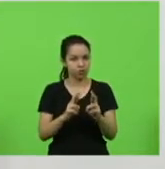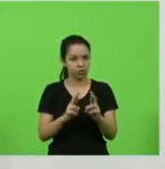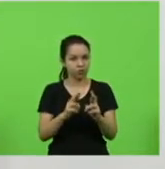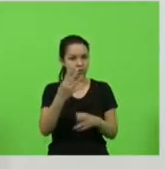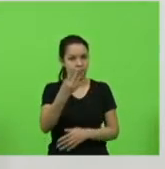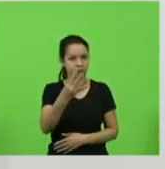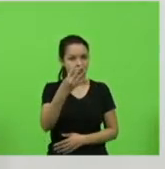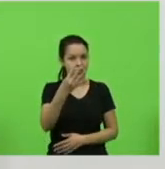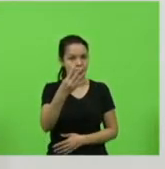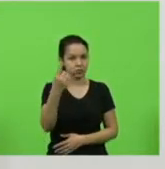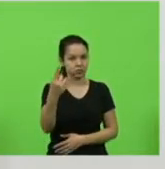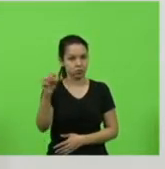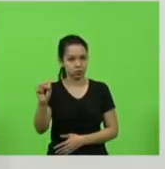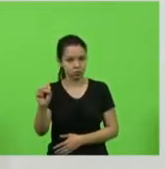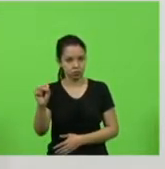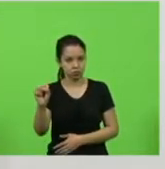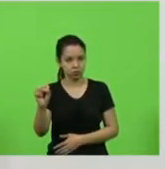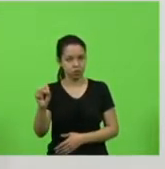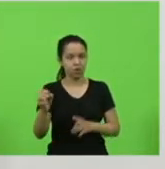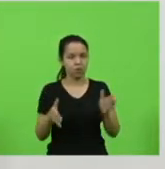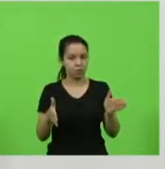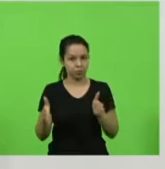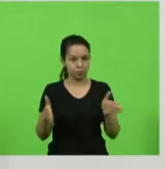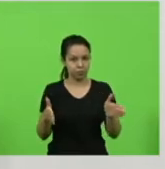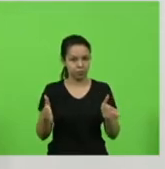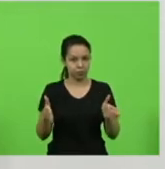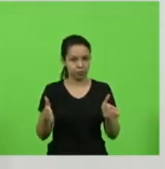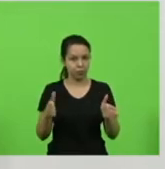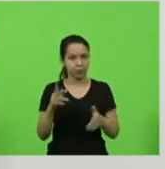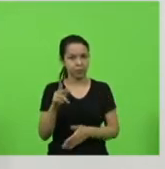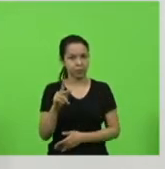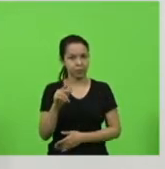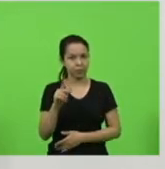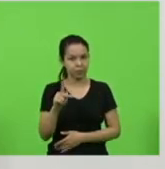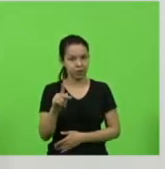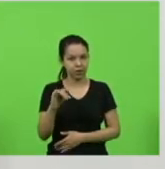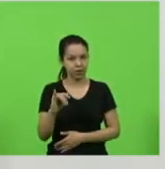de Pirabiraba, no município de Joinville, a São Bento do Sul.